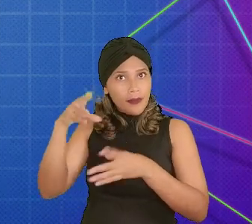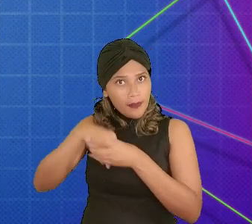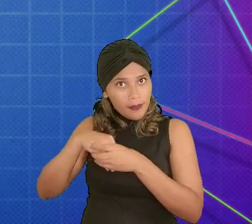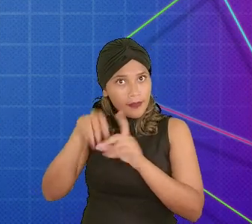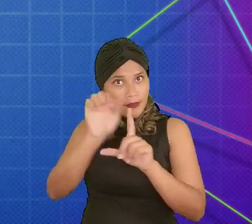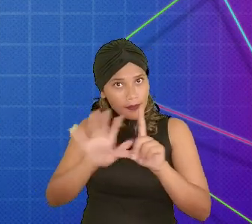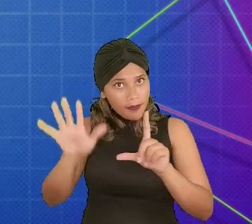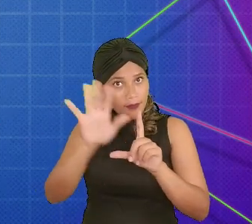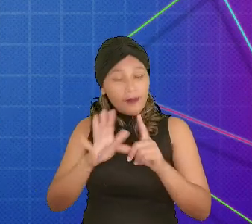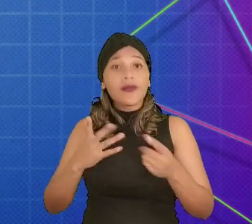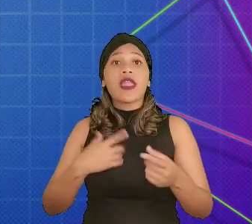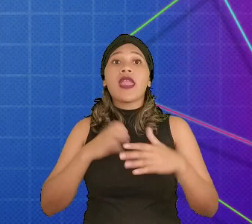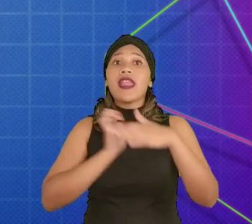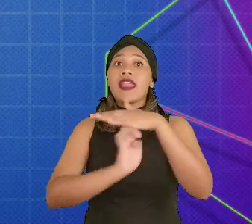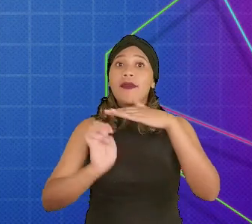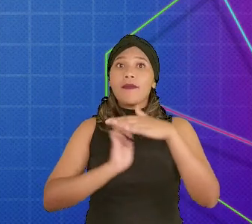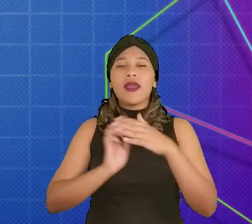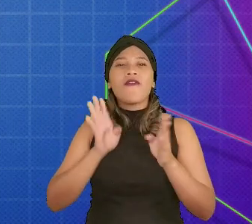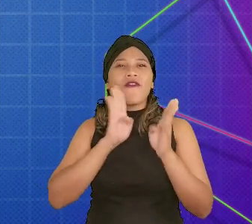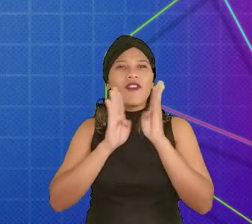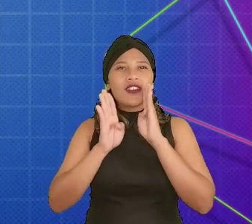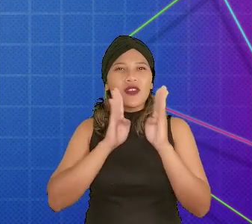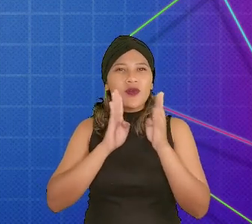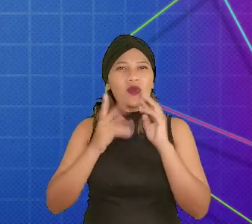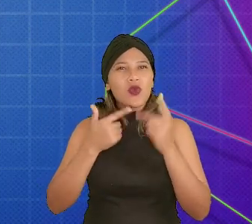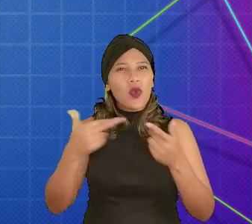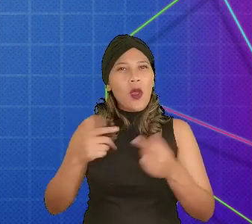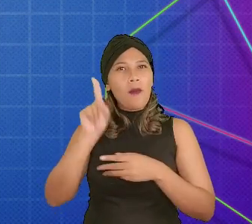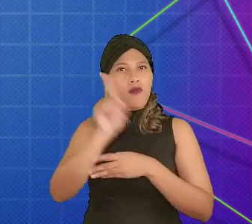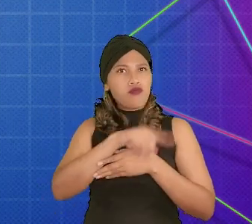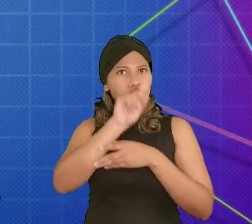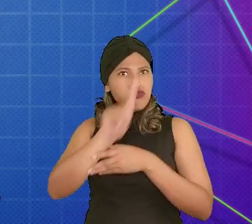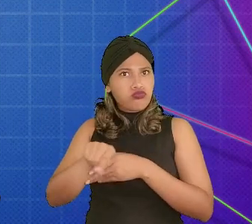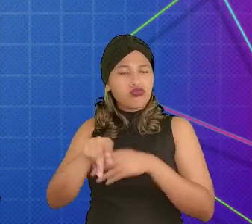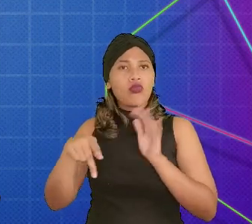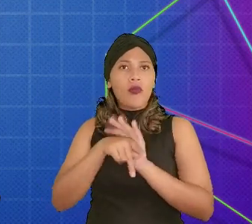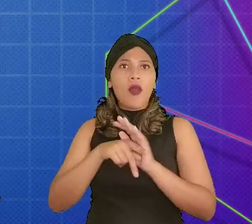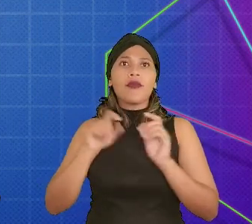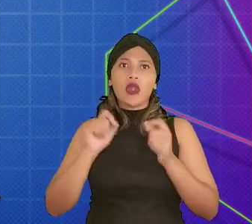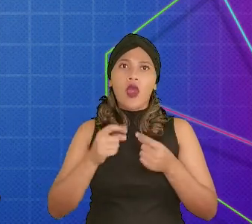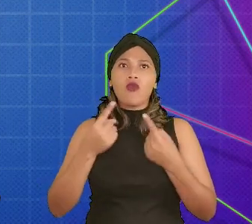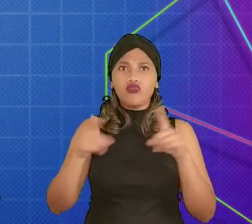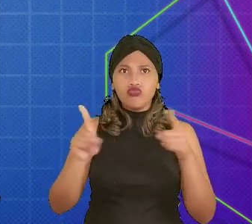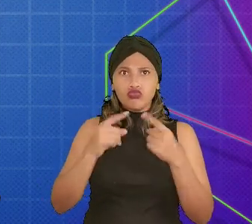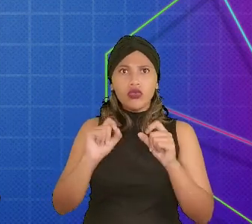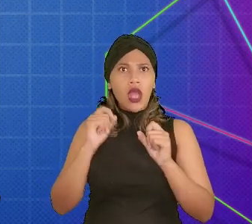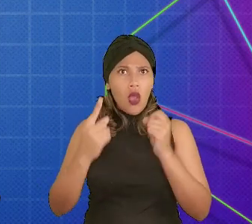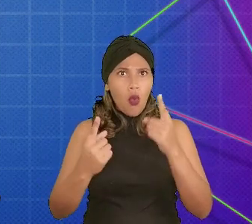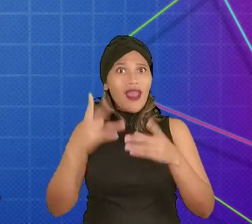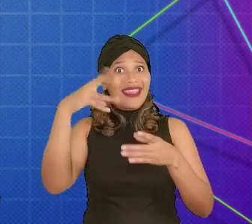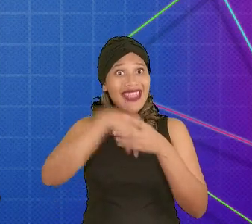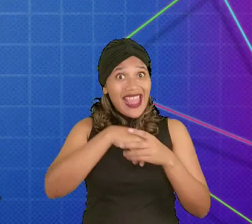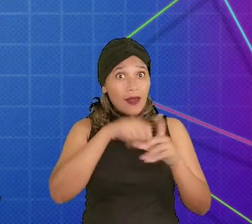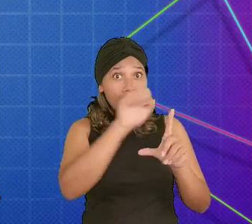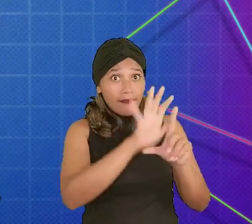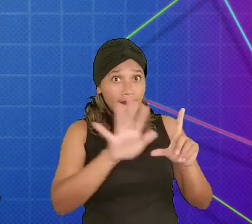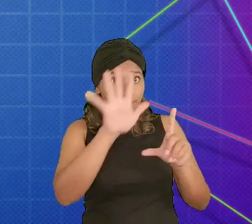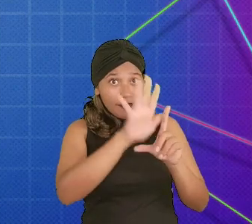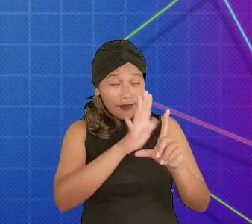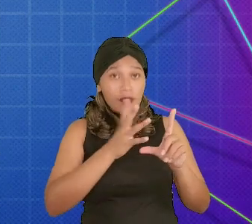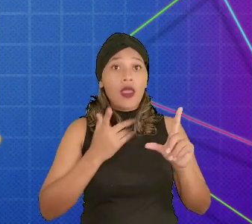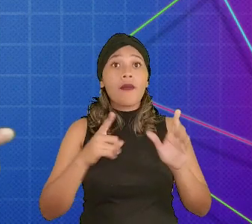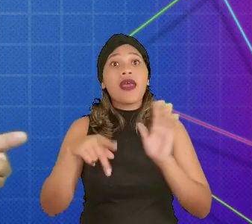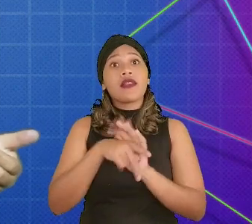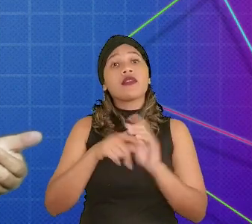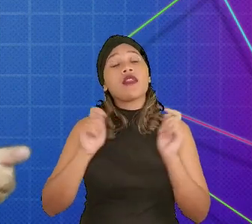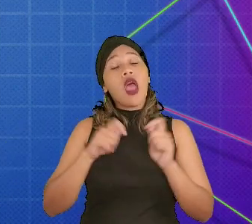próprio YouTube. Mesmo empresas como o Facebook, que proíbe a utilização de sons protegidos por direitos autorais em suas plataformas, é